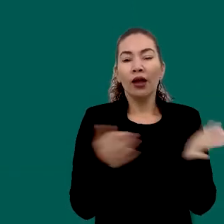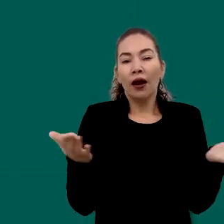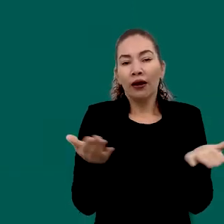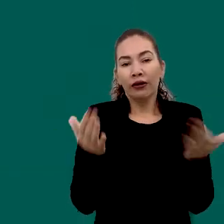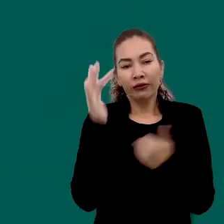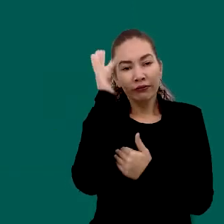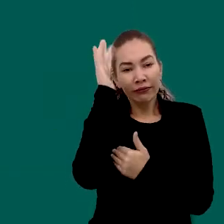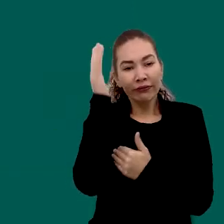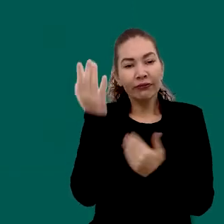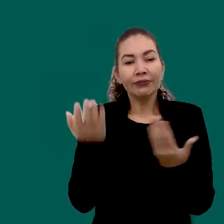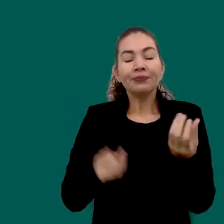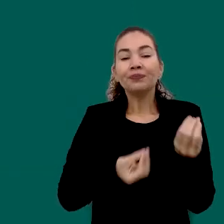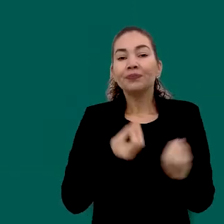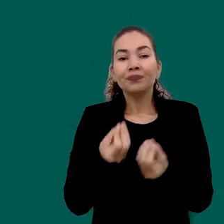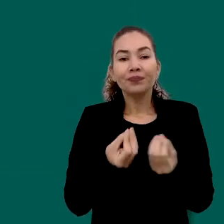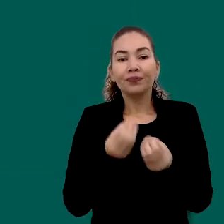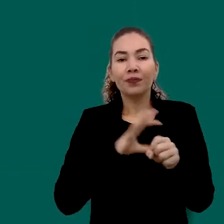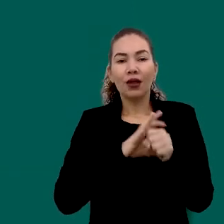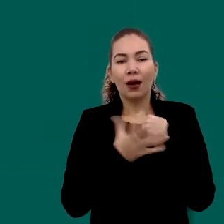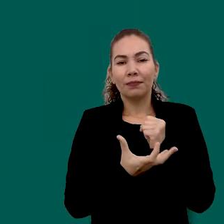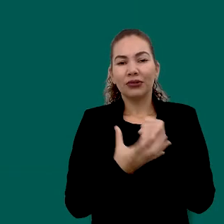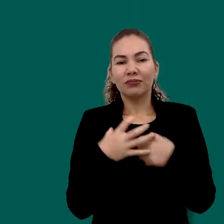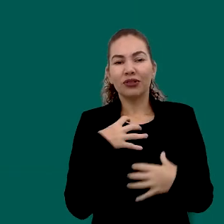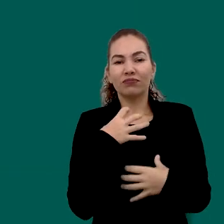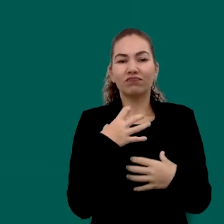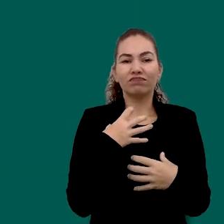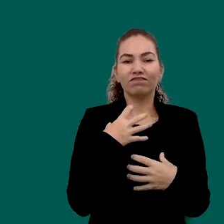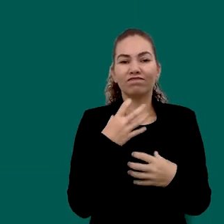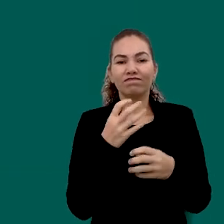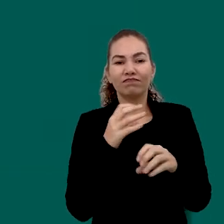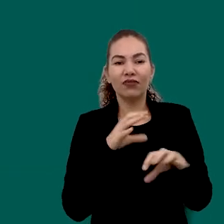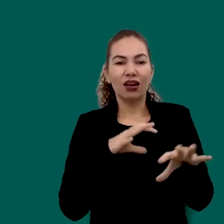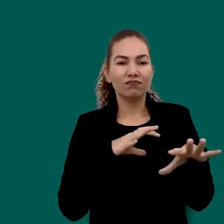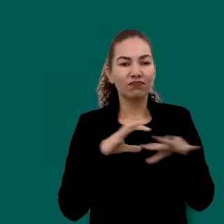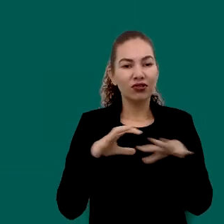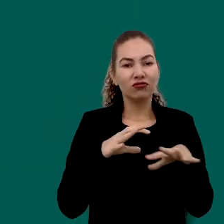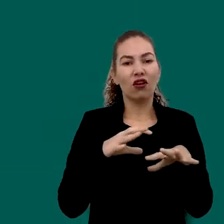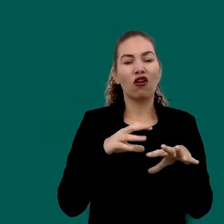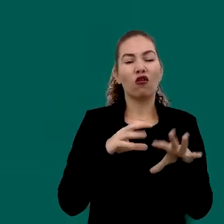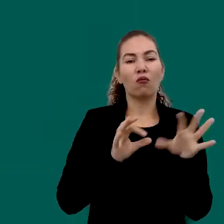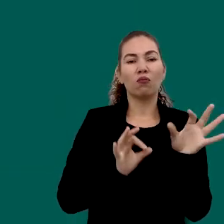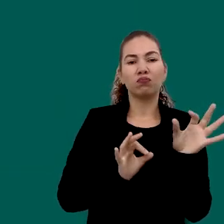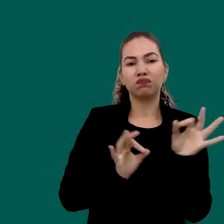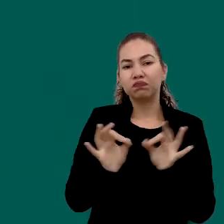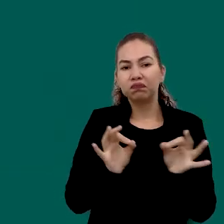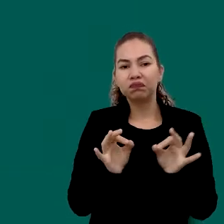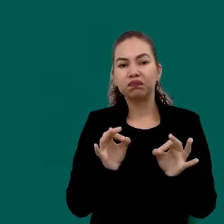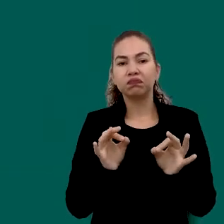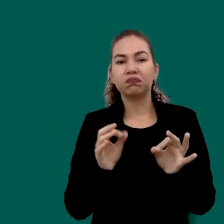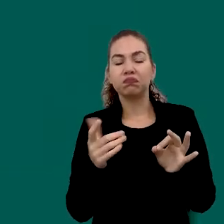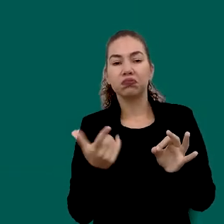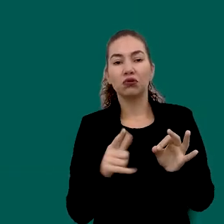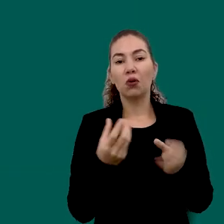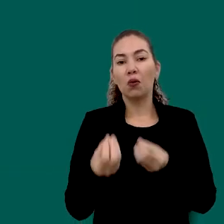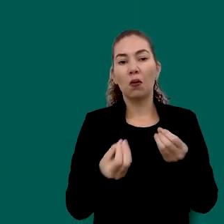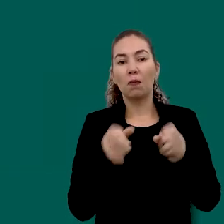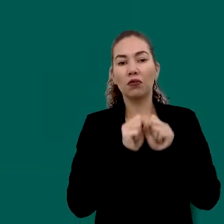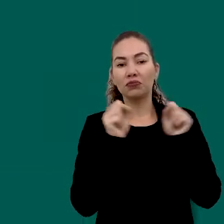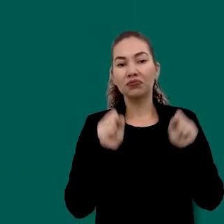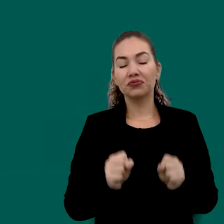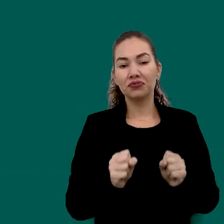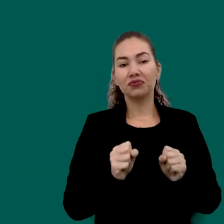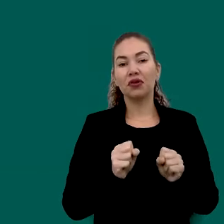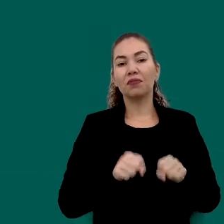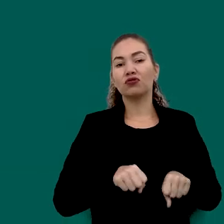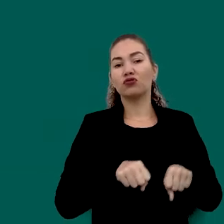iniciar. A pandemia mexeu com todo esse negócio, né? Mexeu com o sistema de supermercados. Quanto mexeu? Quais